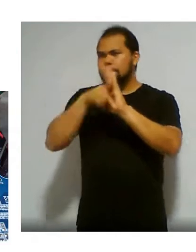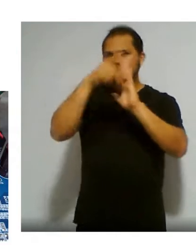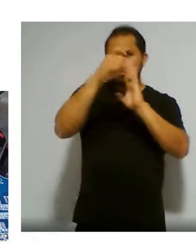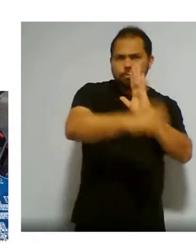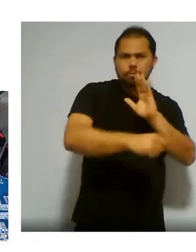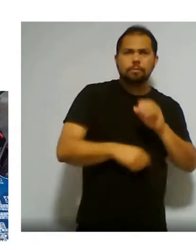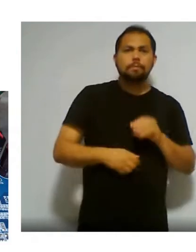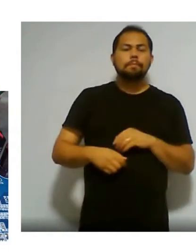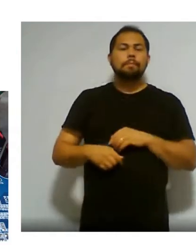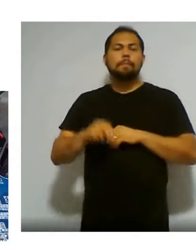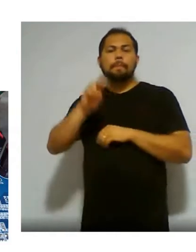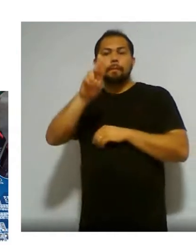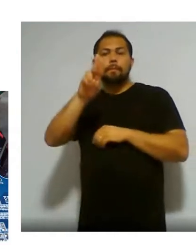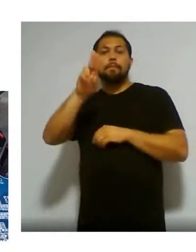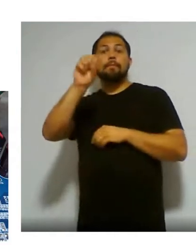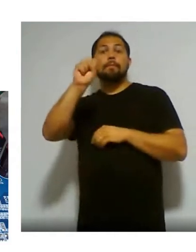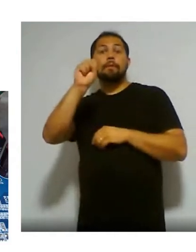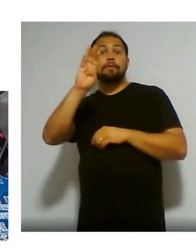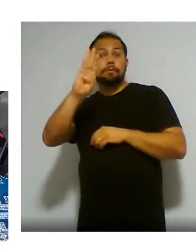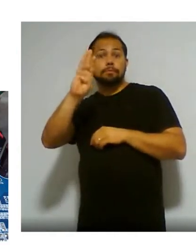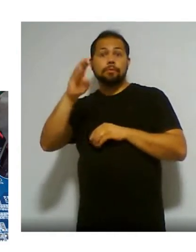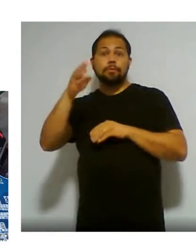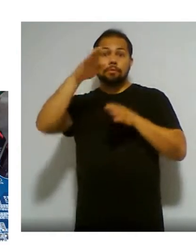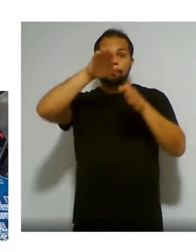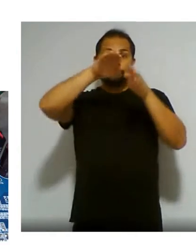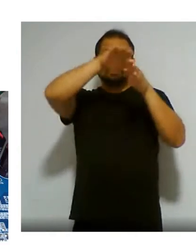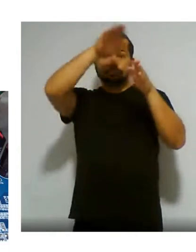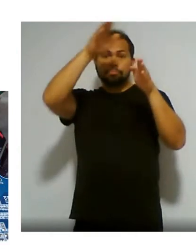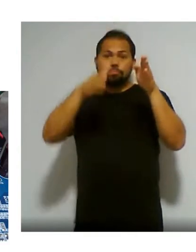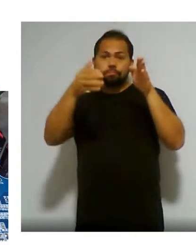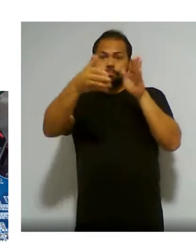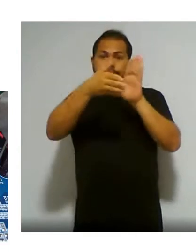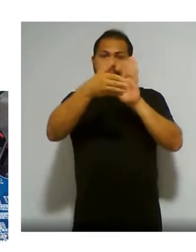né, que tem na frente do computador, você tem que ligar aqui.